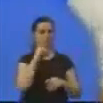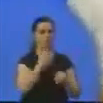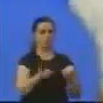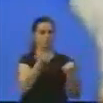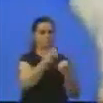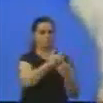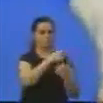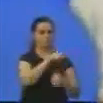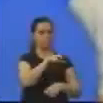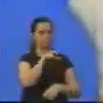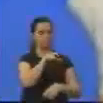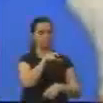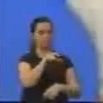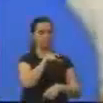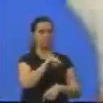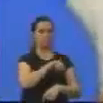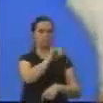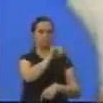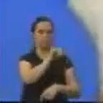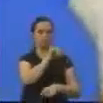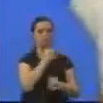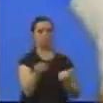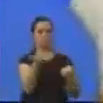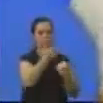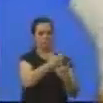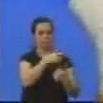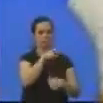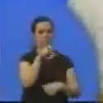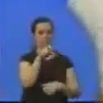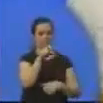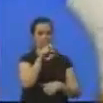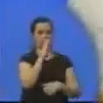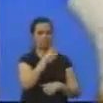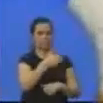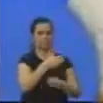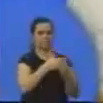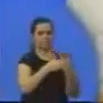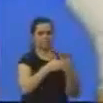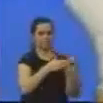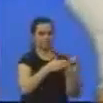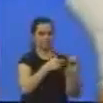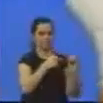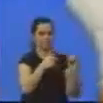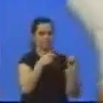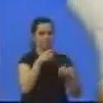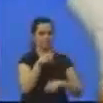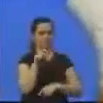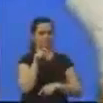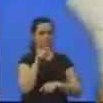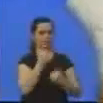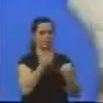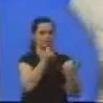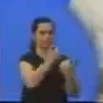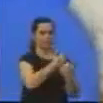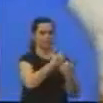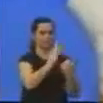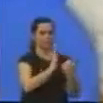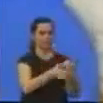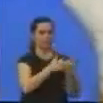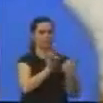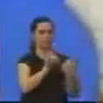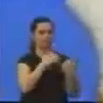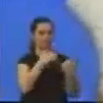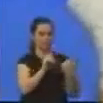y aquele x que eu encontrei, o valor dele que eu encontrei lá, o 30 menos x. Quando eu substituo, a minha função